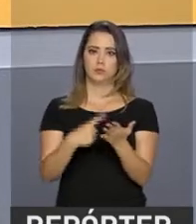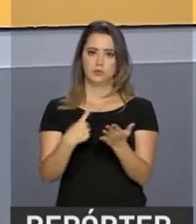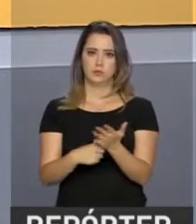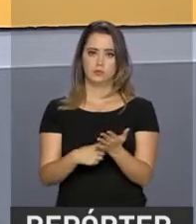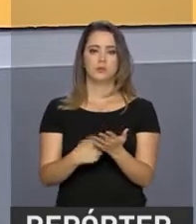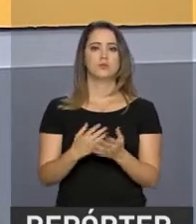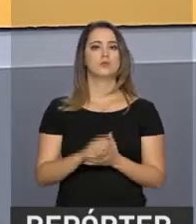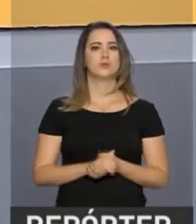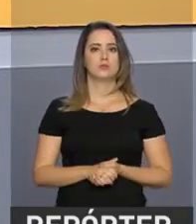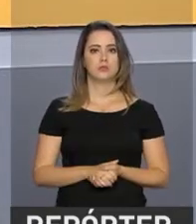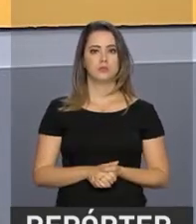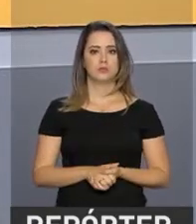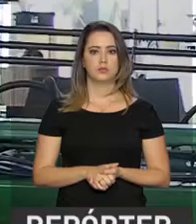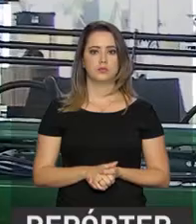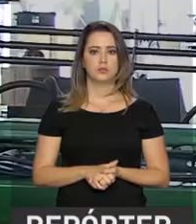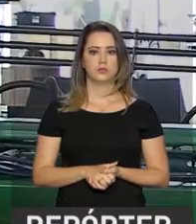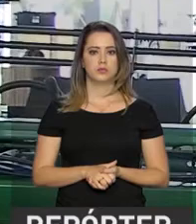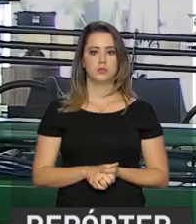e fechar negócios.